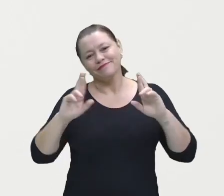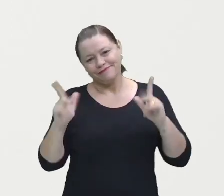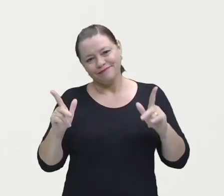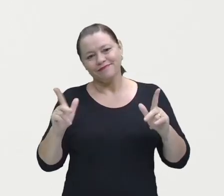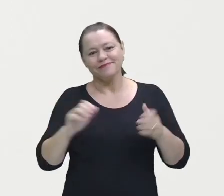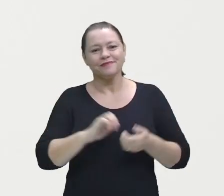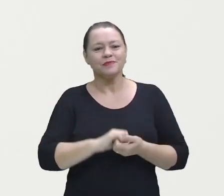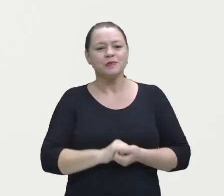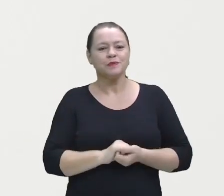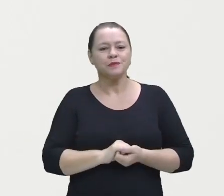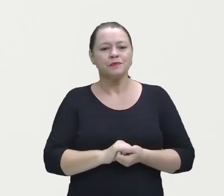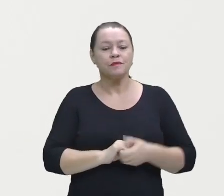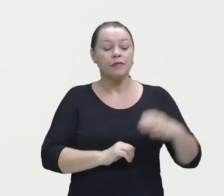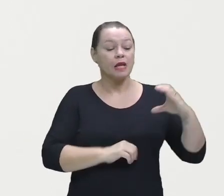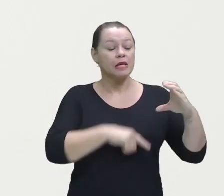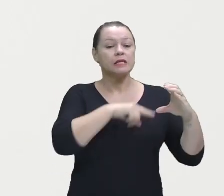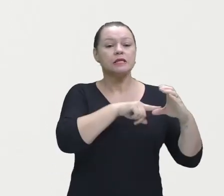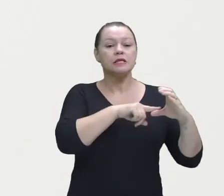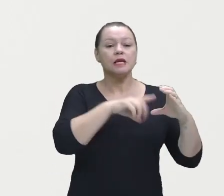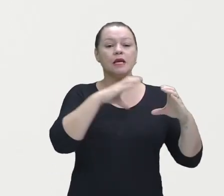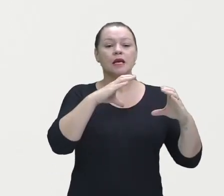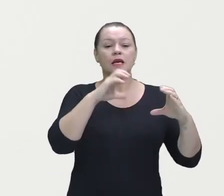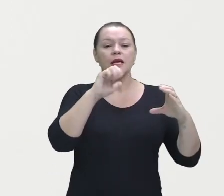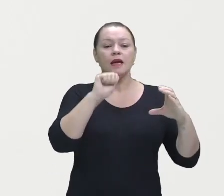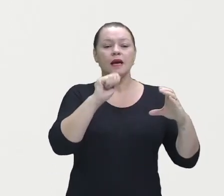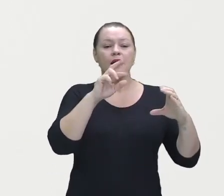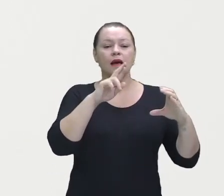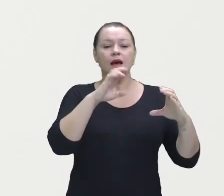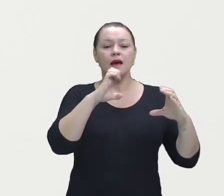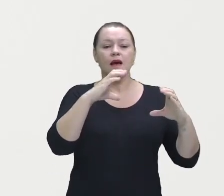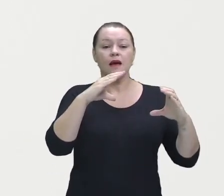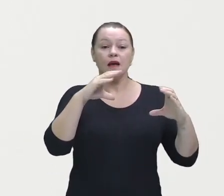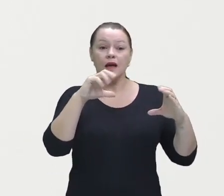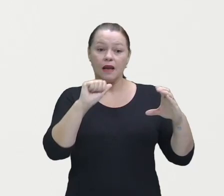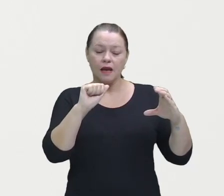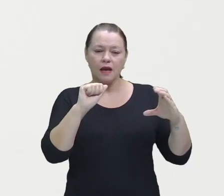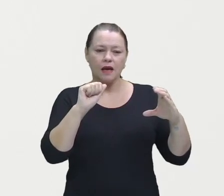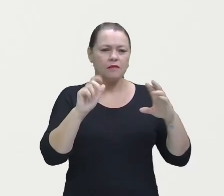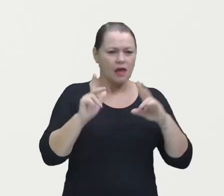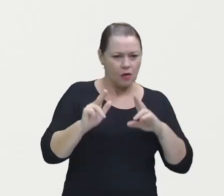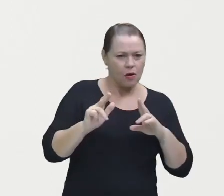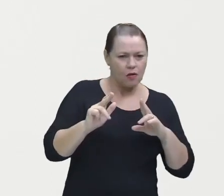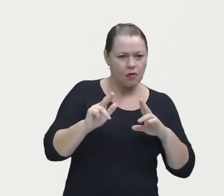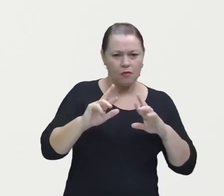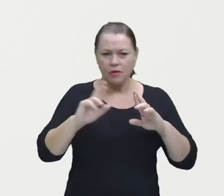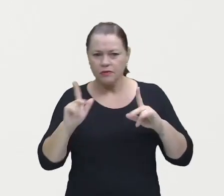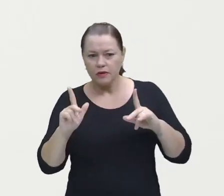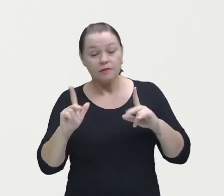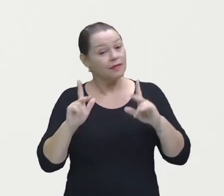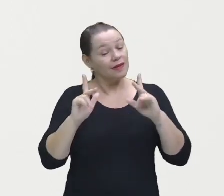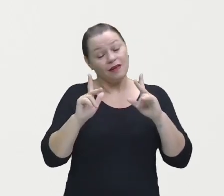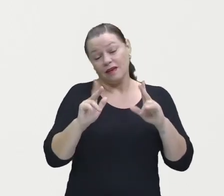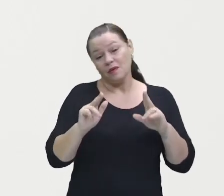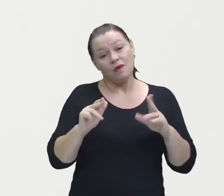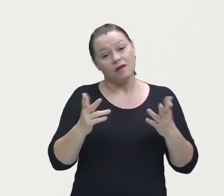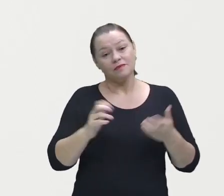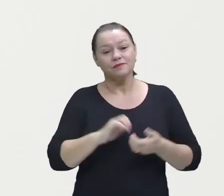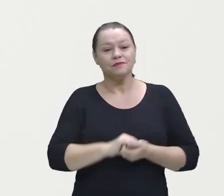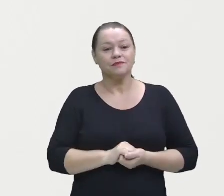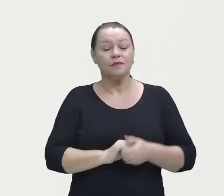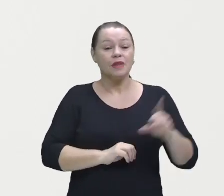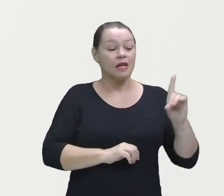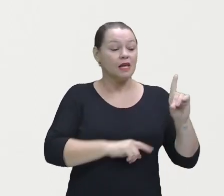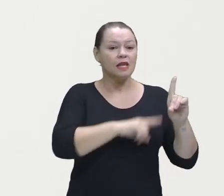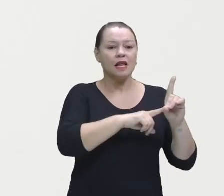Diferente. Na letra C, nós temos careca. Igual ou diferente? Igual. E na letra